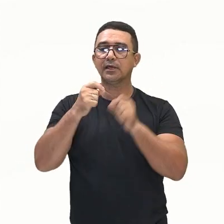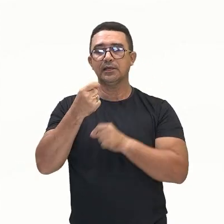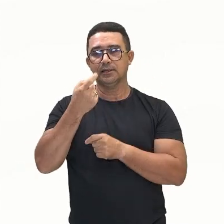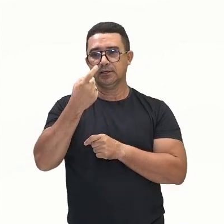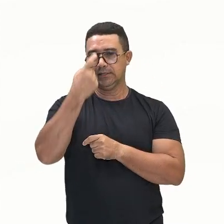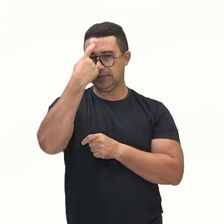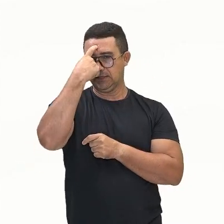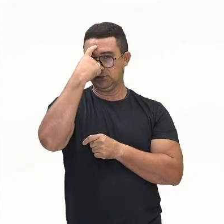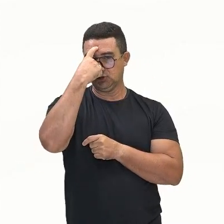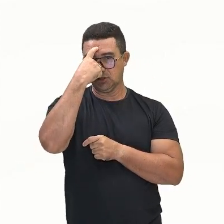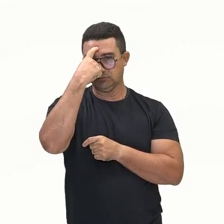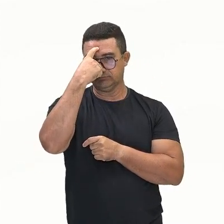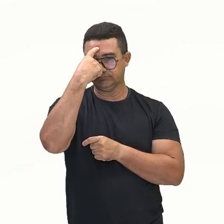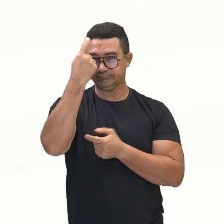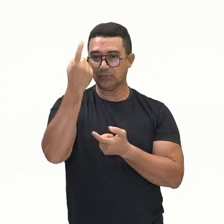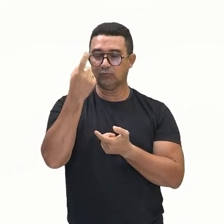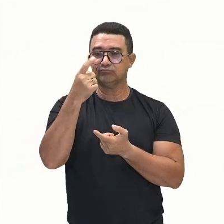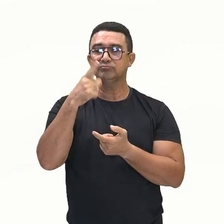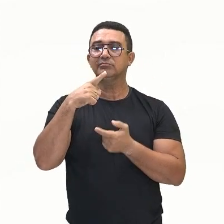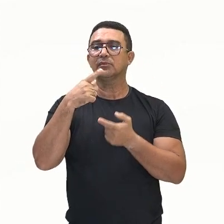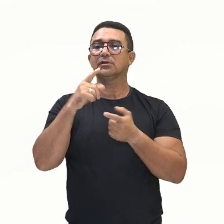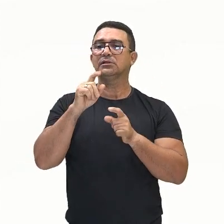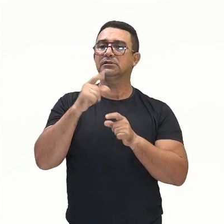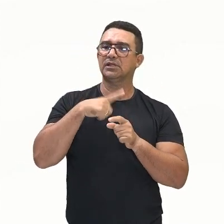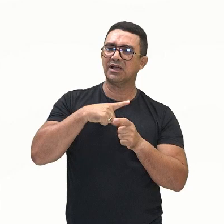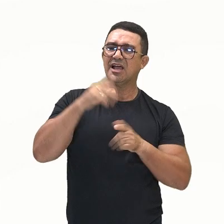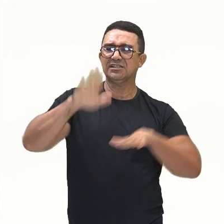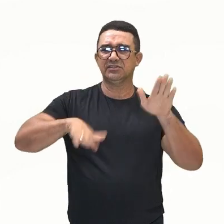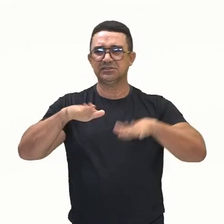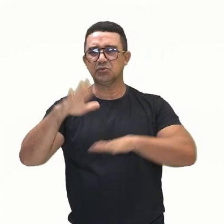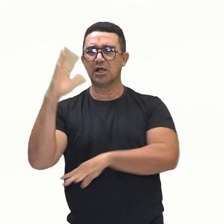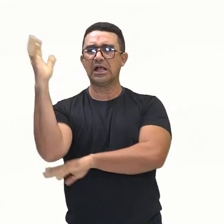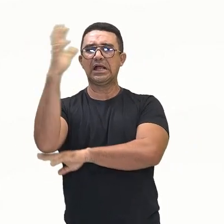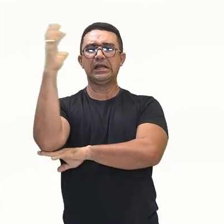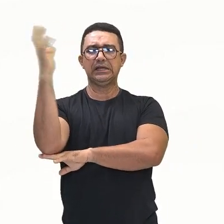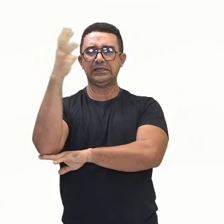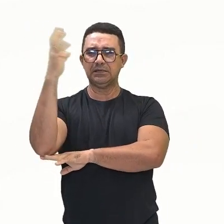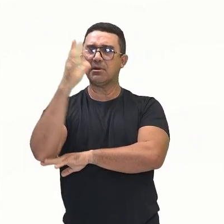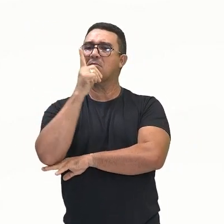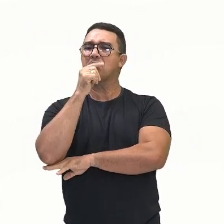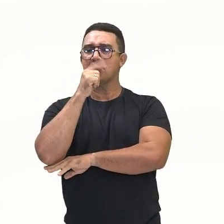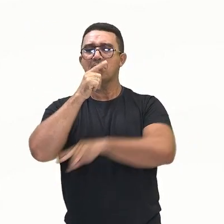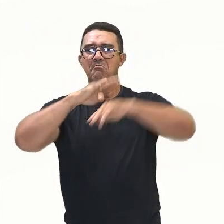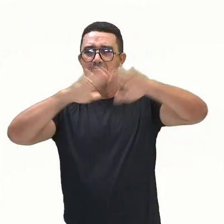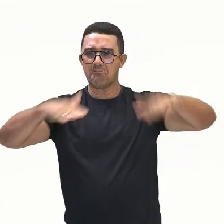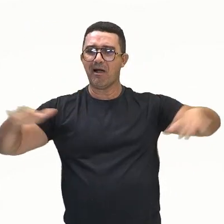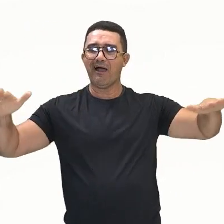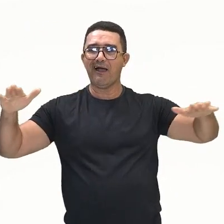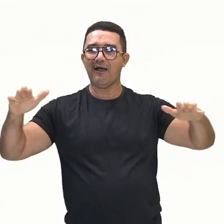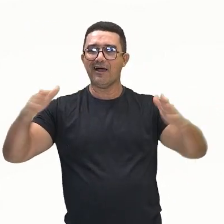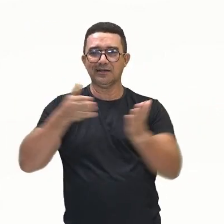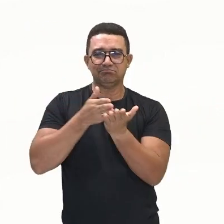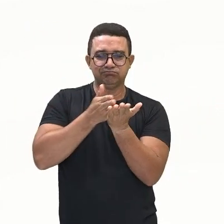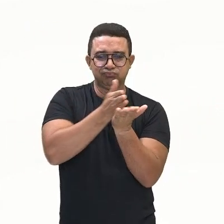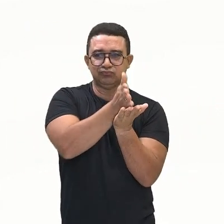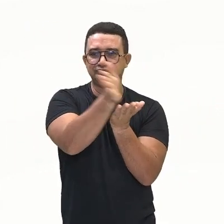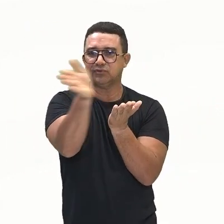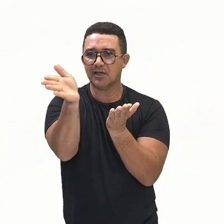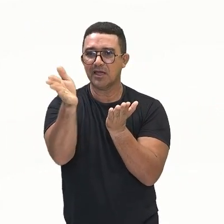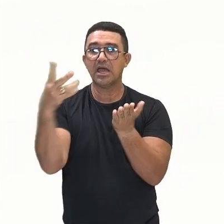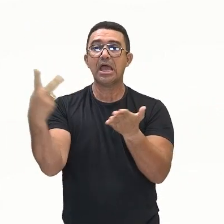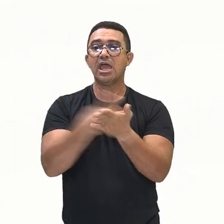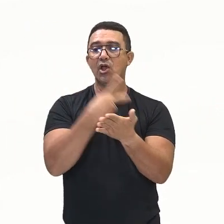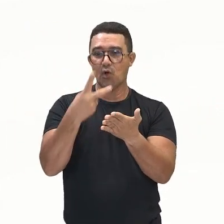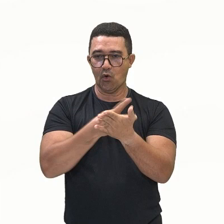teria ou enfrentado condições adversas no meio do mar, e por isso ele acabou errando o caminho, parando aqui nas